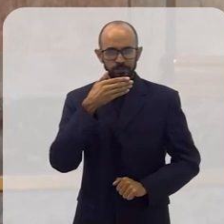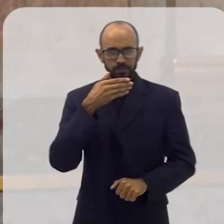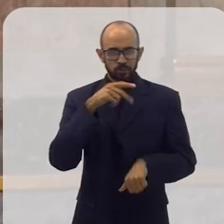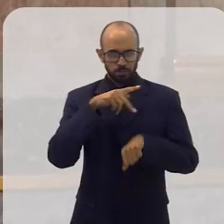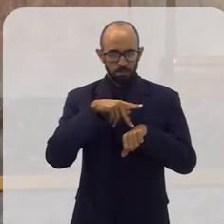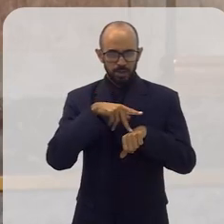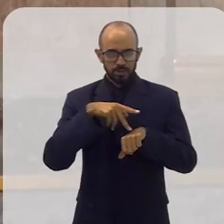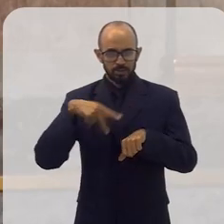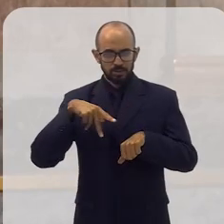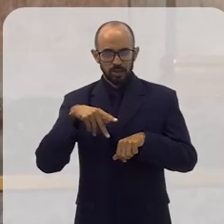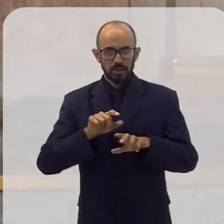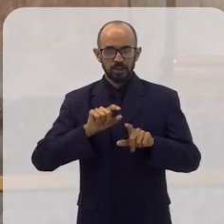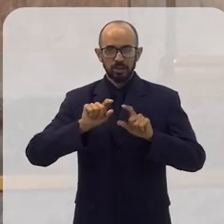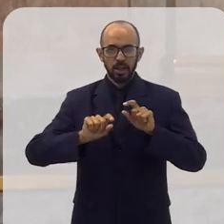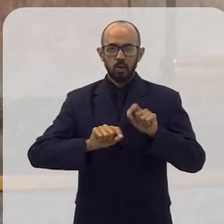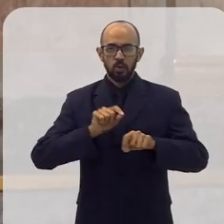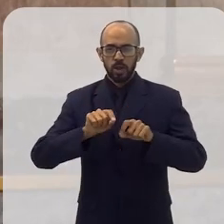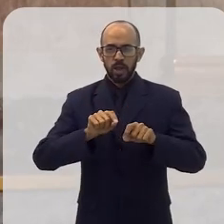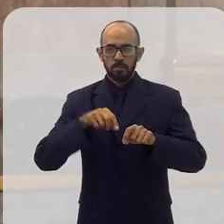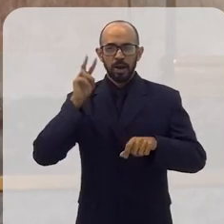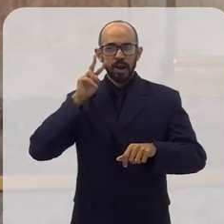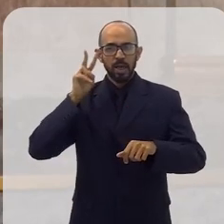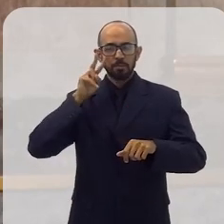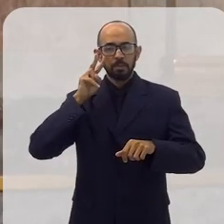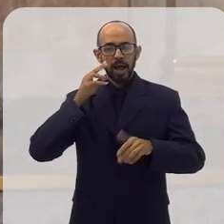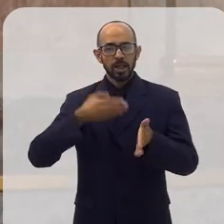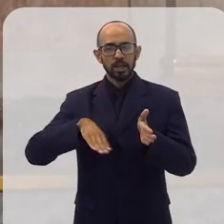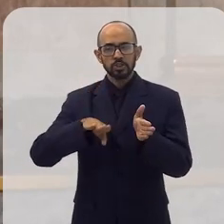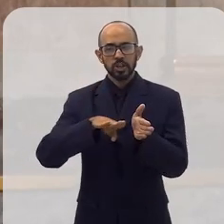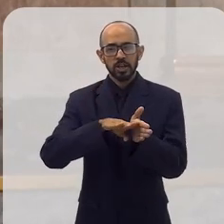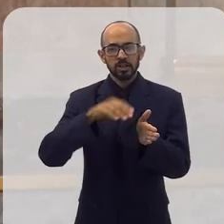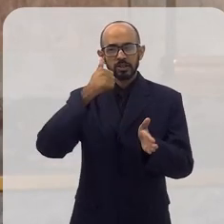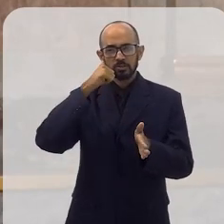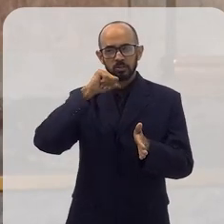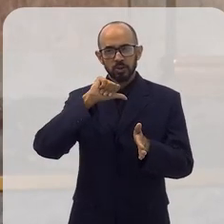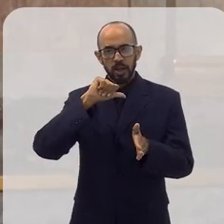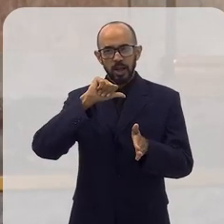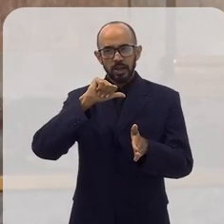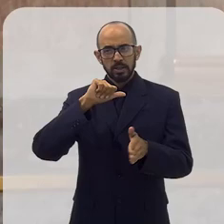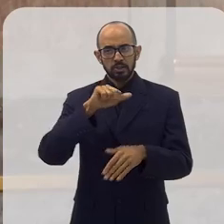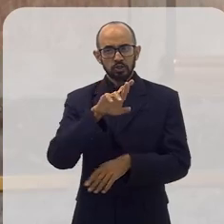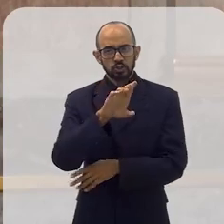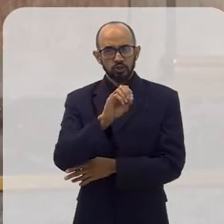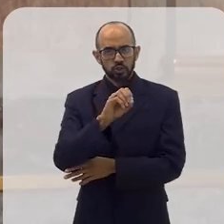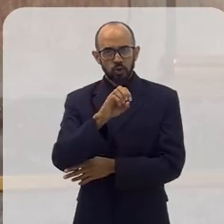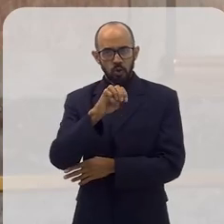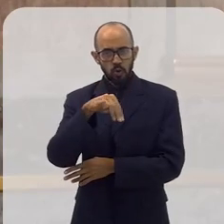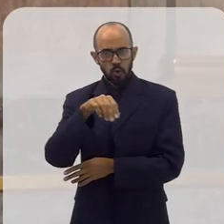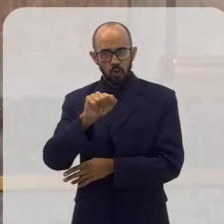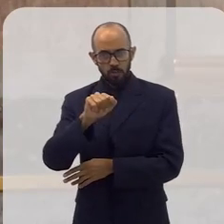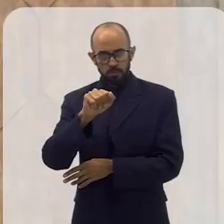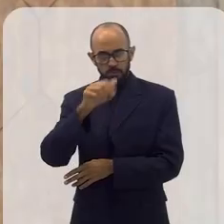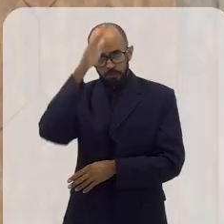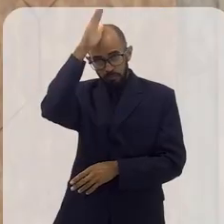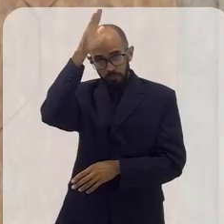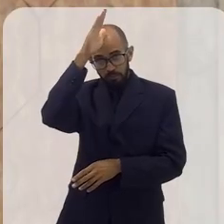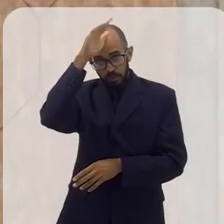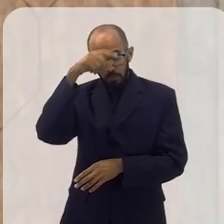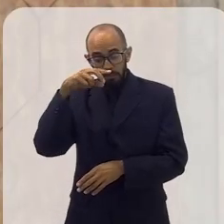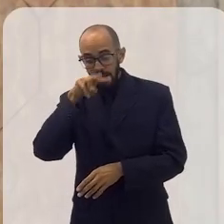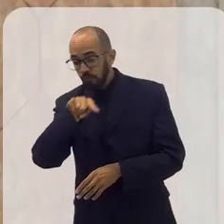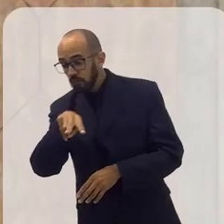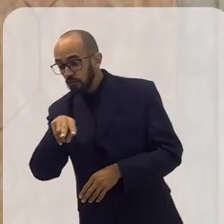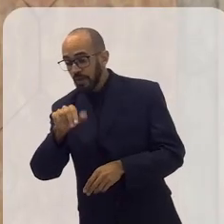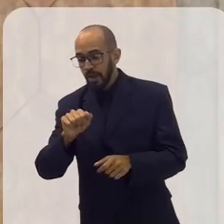oração que nos lembra a chegada das mulheres portadoras de aroma no túmulo para